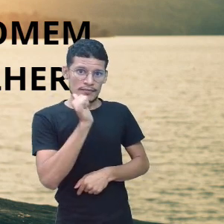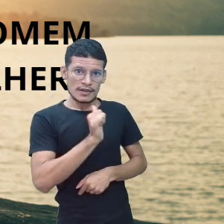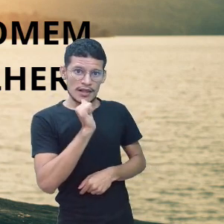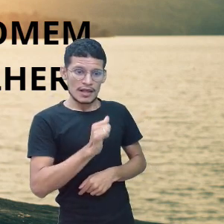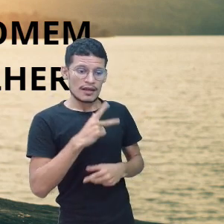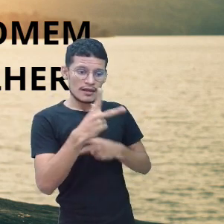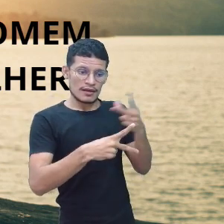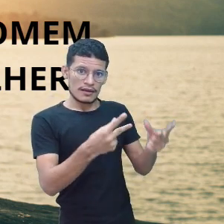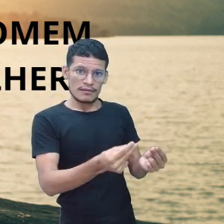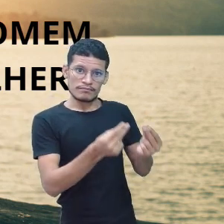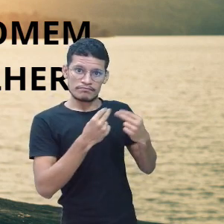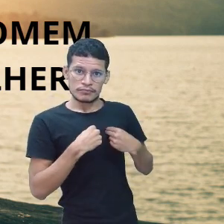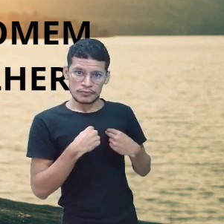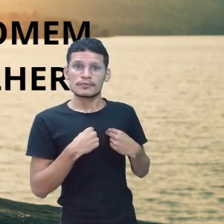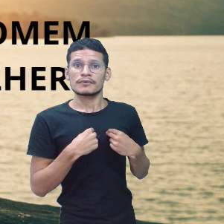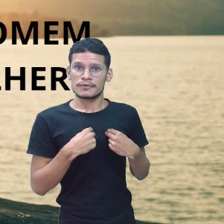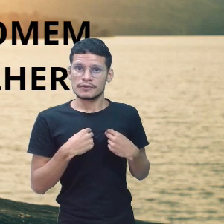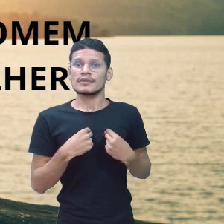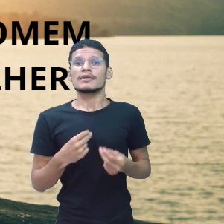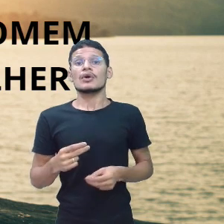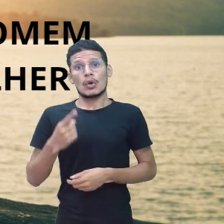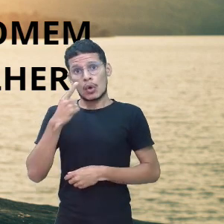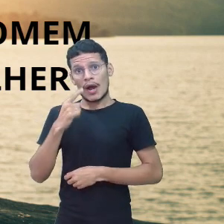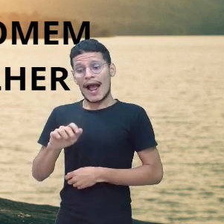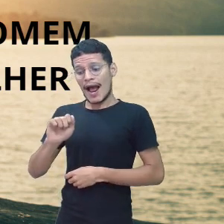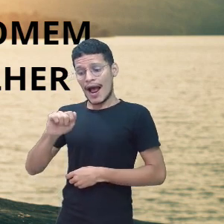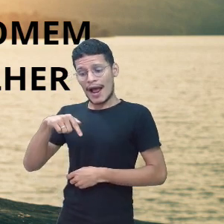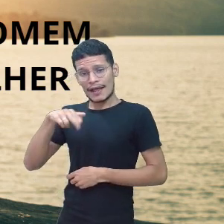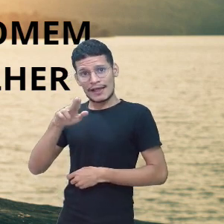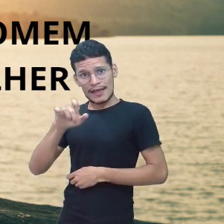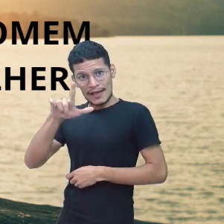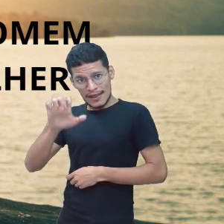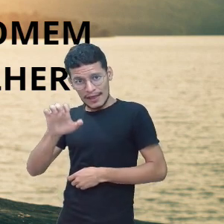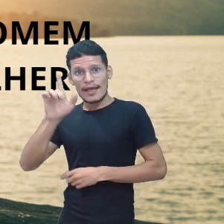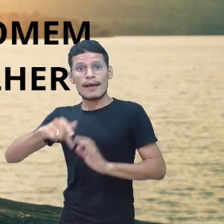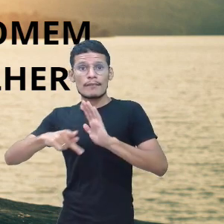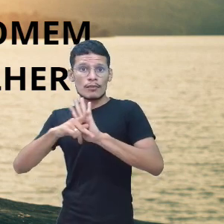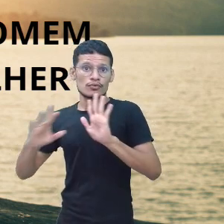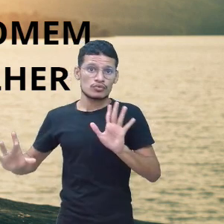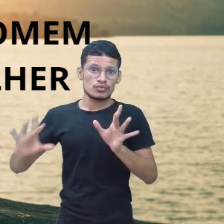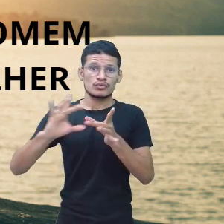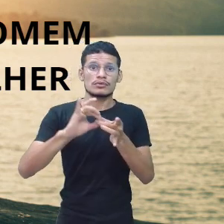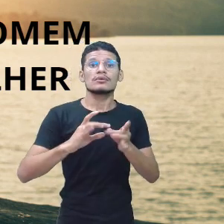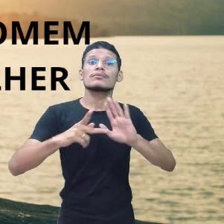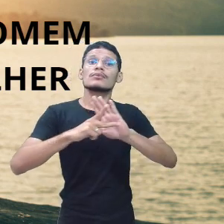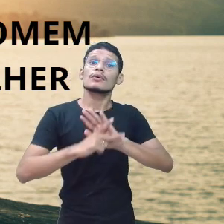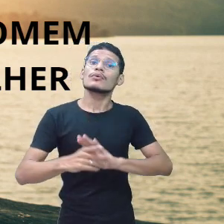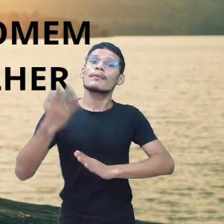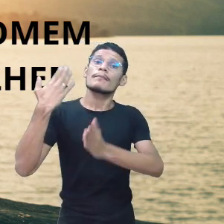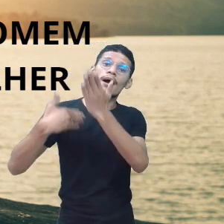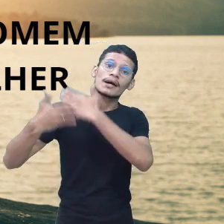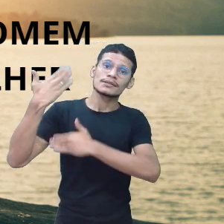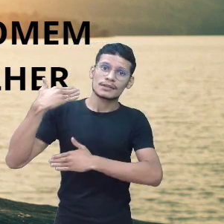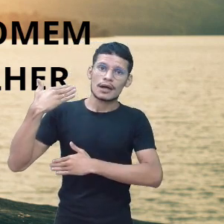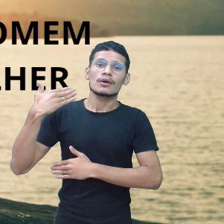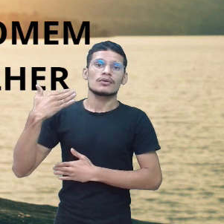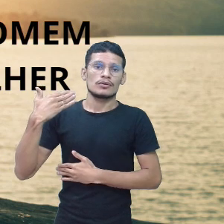presente. Vocês percebem que aquele também é uma expressão se referindo ao passado,